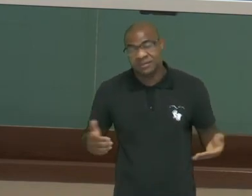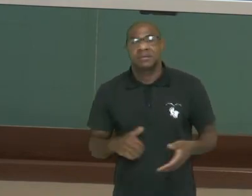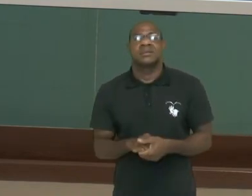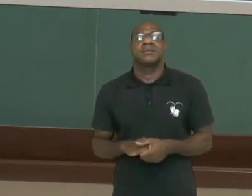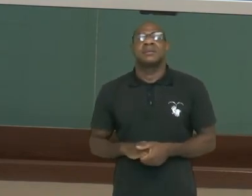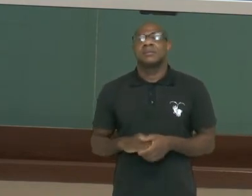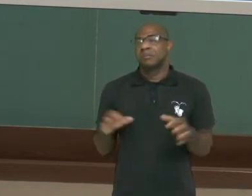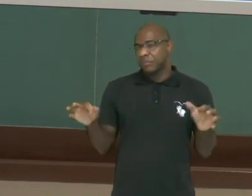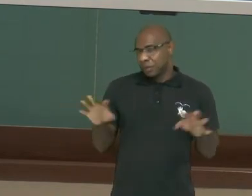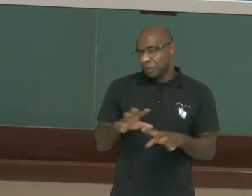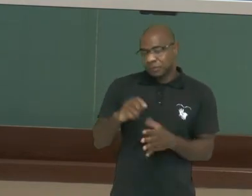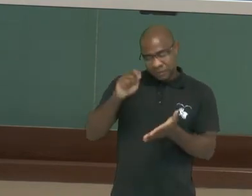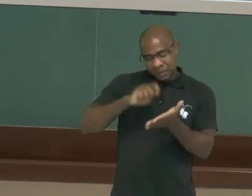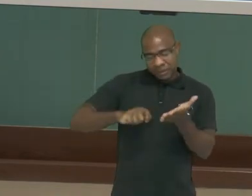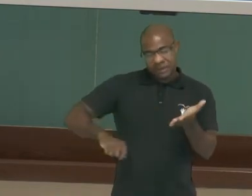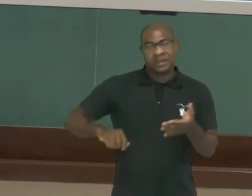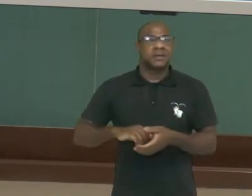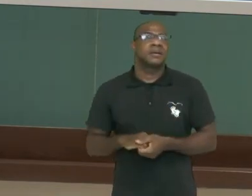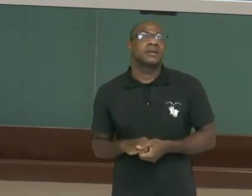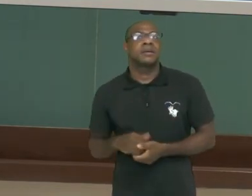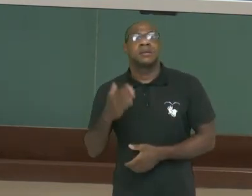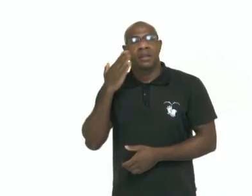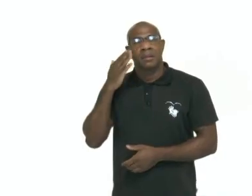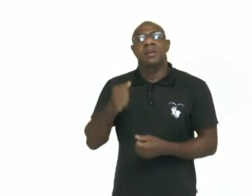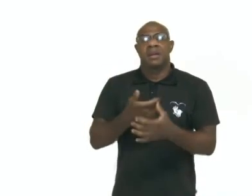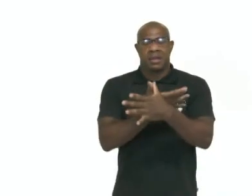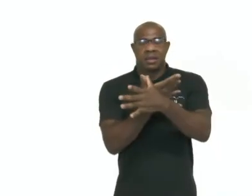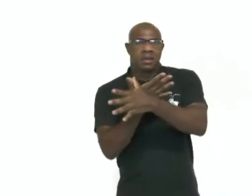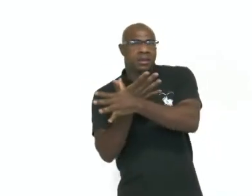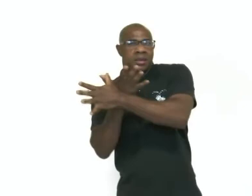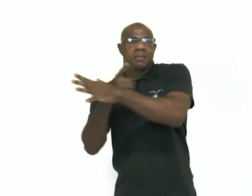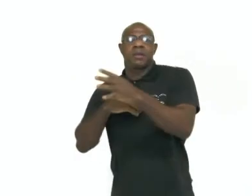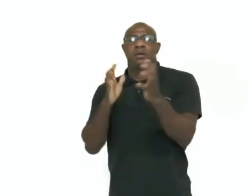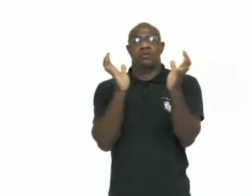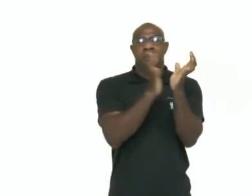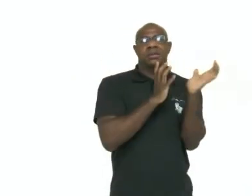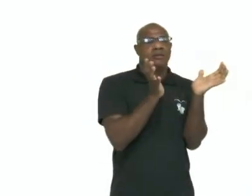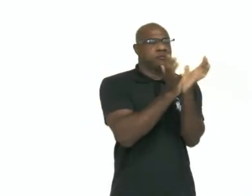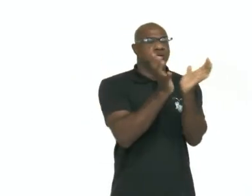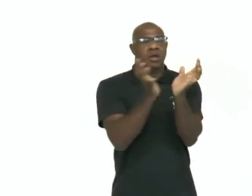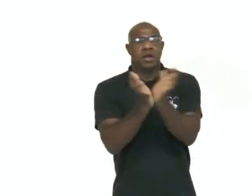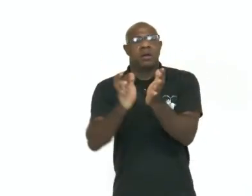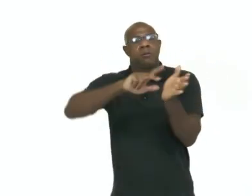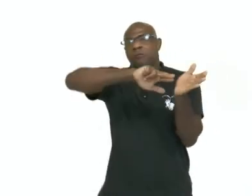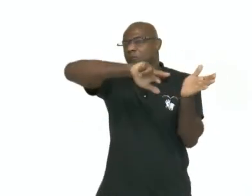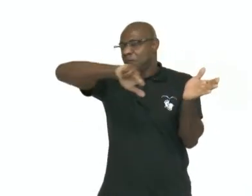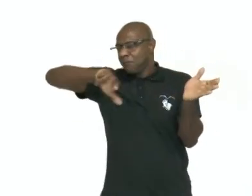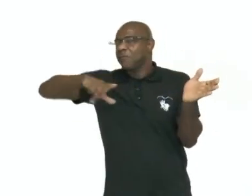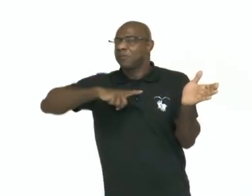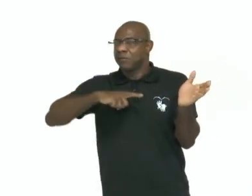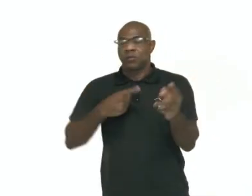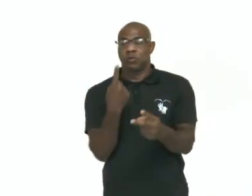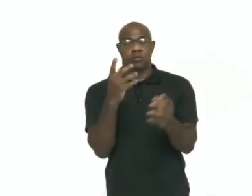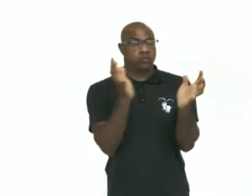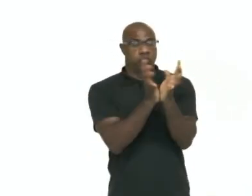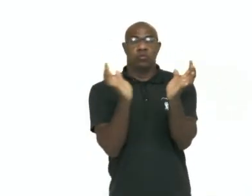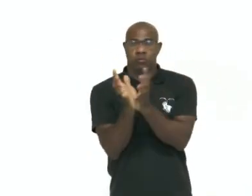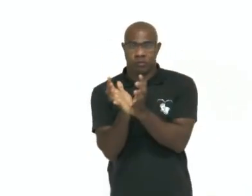aí para anotar? Vem conferir aqui comigo. Nós sabemos que as aves podem ser divididas tradicionalmente em dois